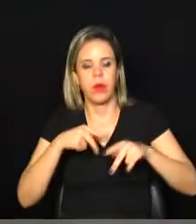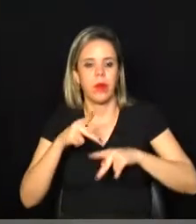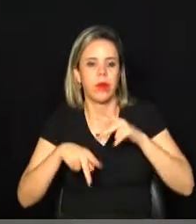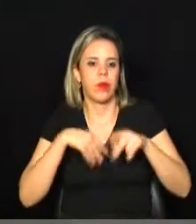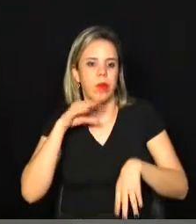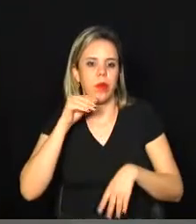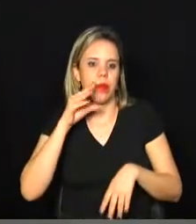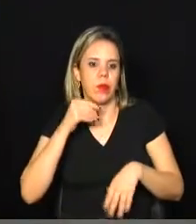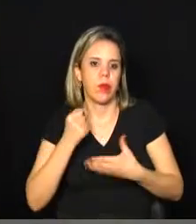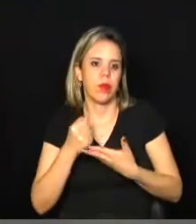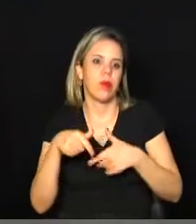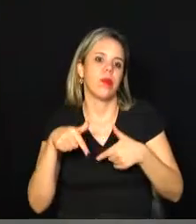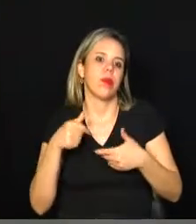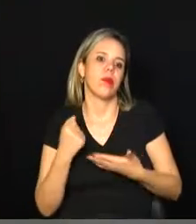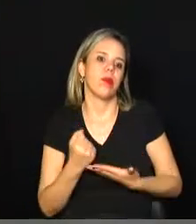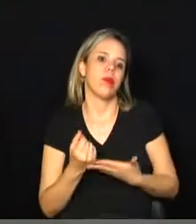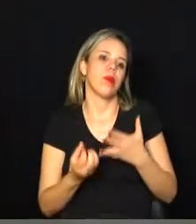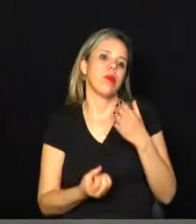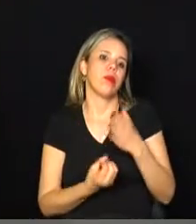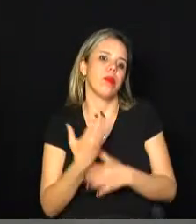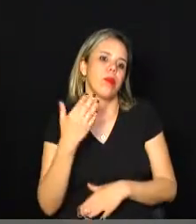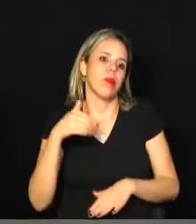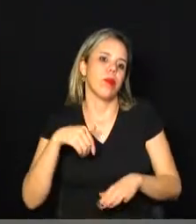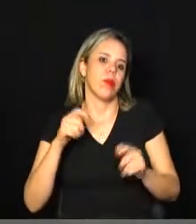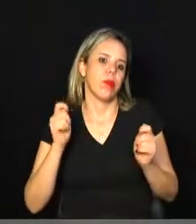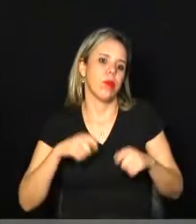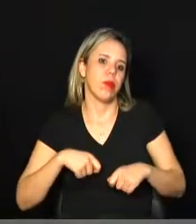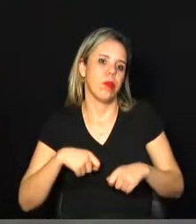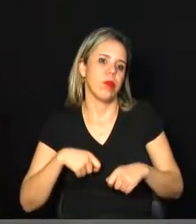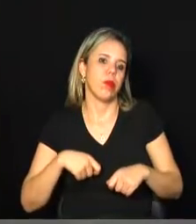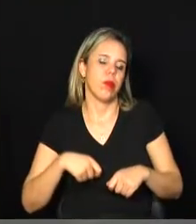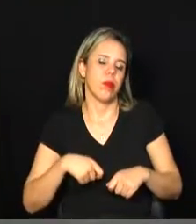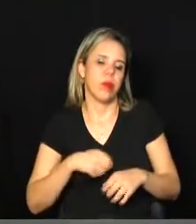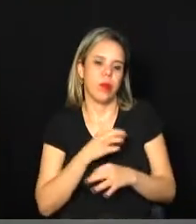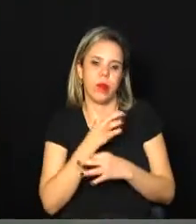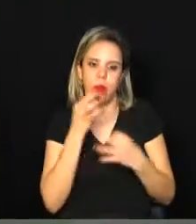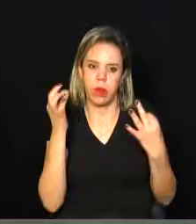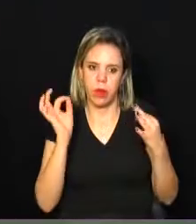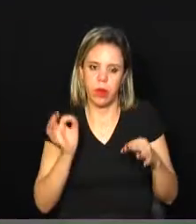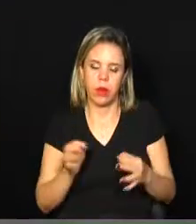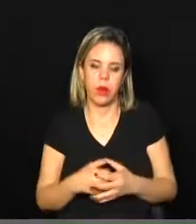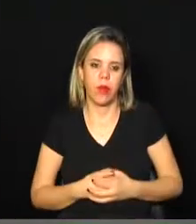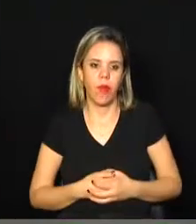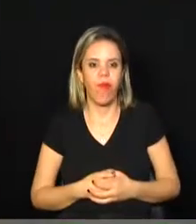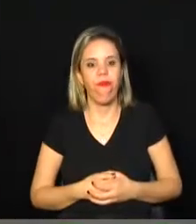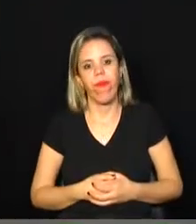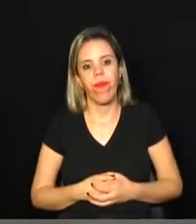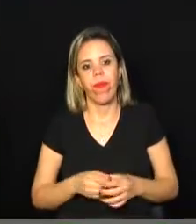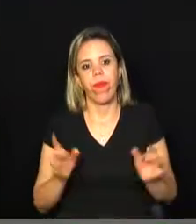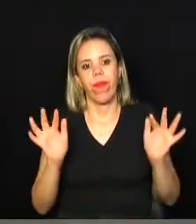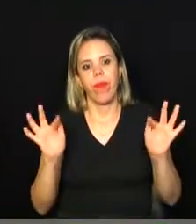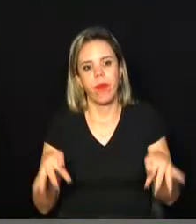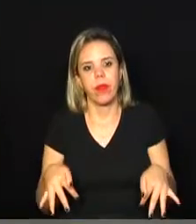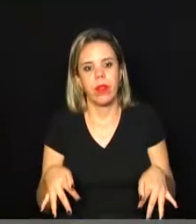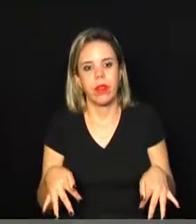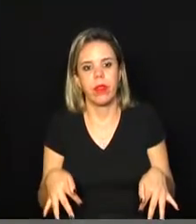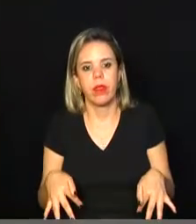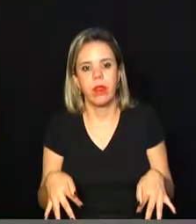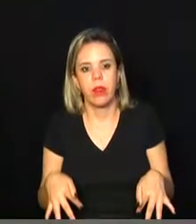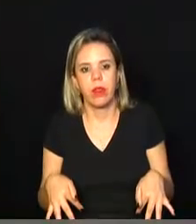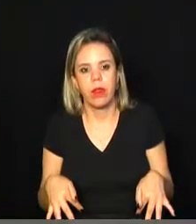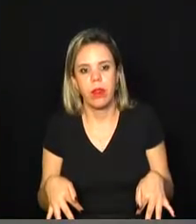a todos os funcionários que Tem trabalhado para que esta casa possa andar no seus perfeitos caminhos eu declaro encerrada